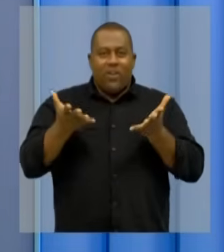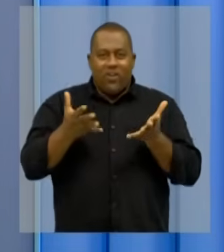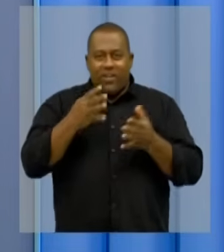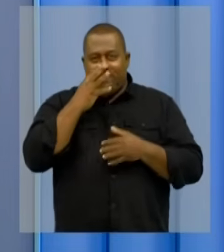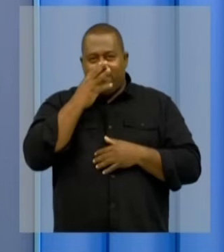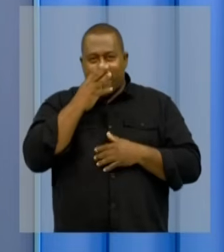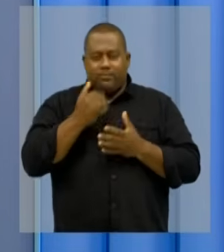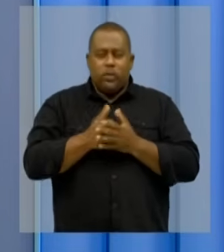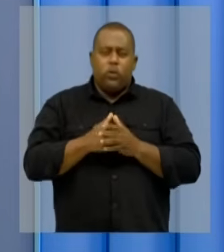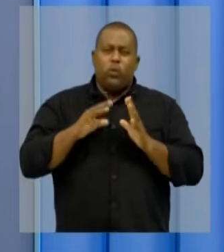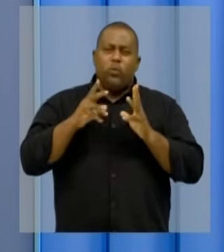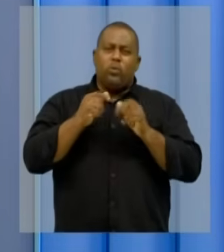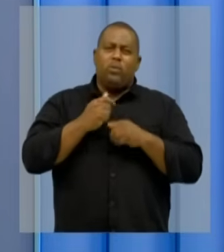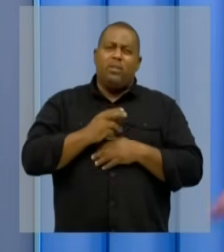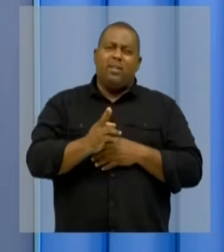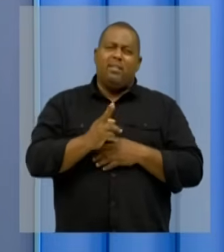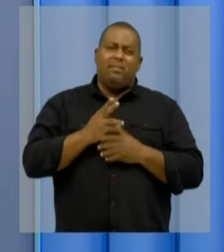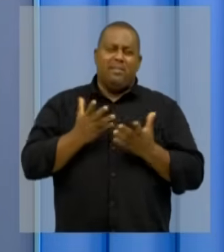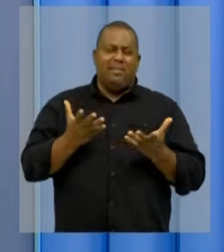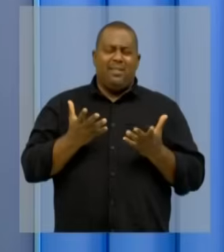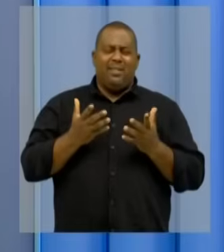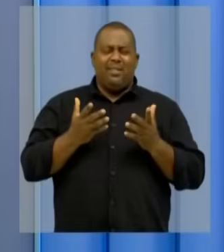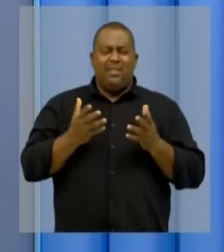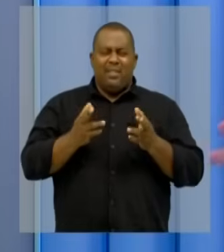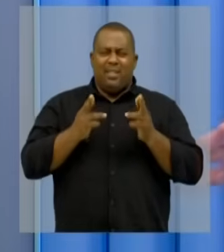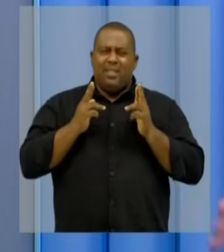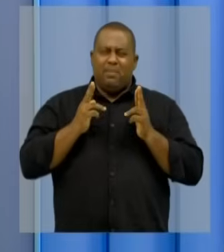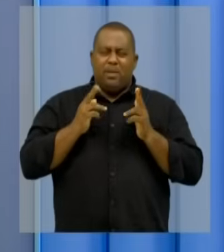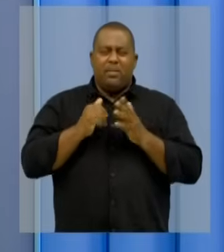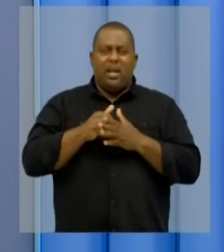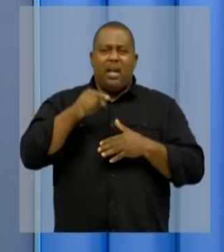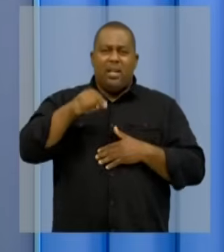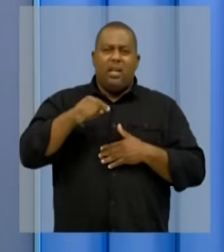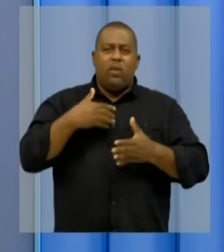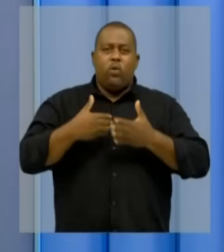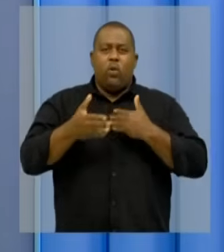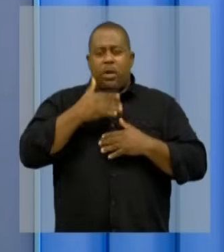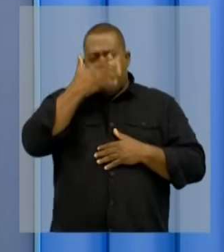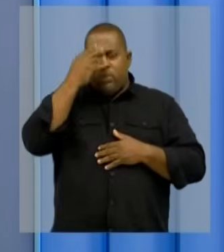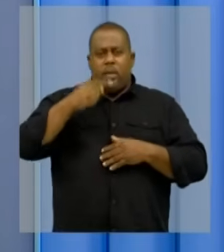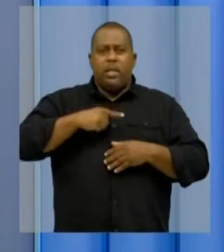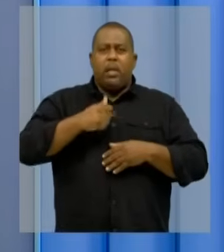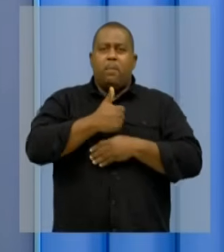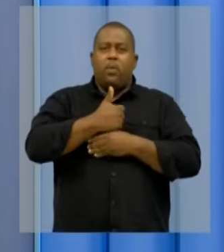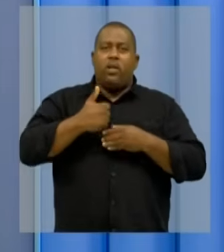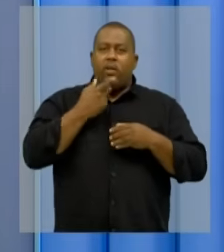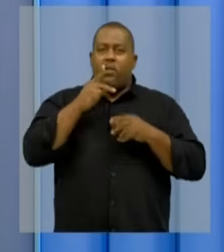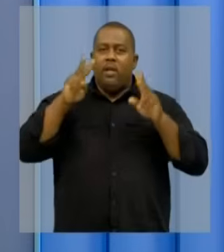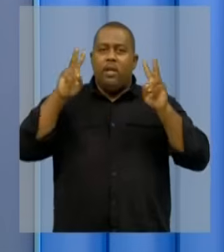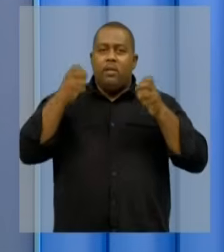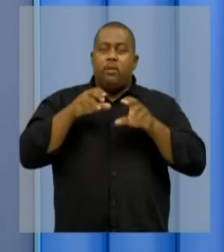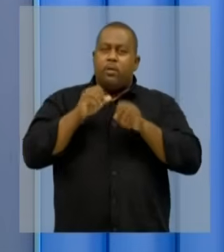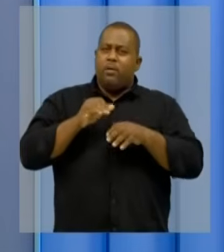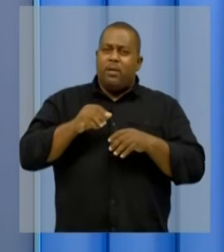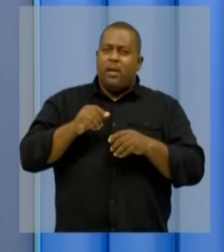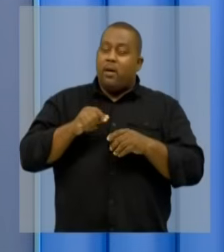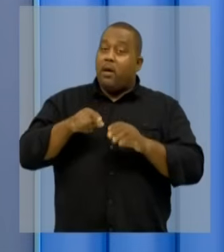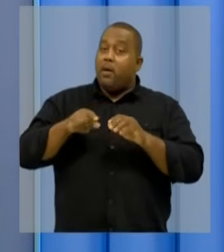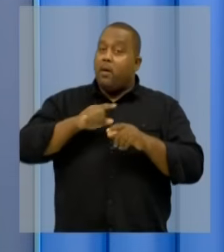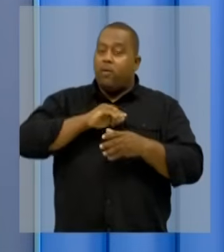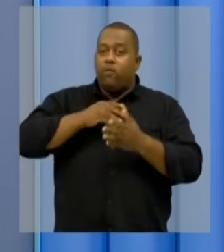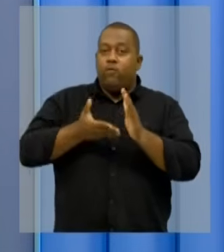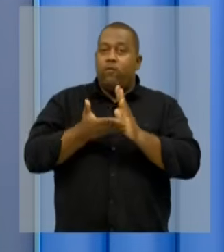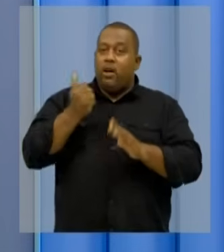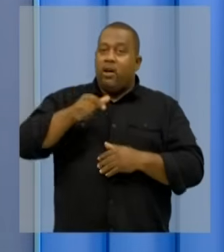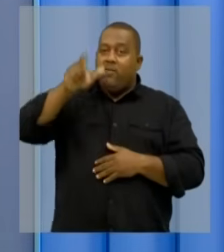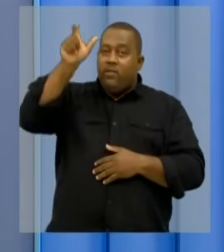todo respeito, Jerônimo, aqui qualquer um pode ter moral para falar de educação, menos você. Por